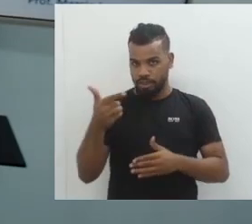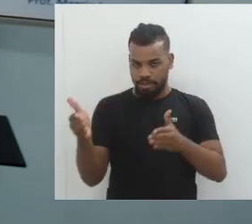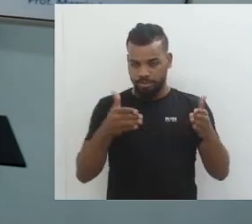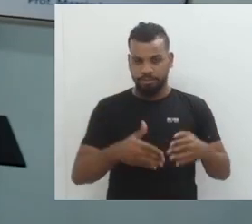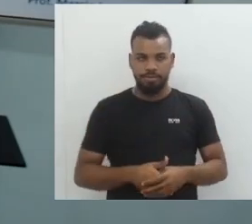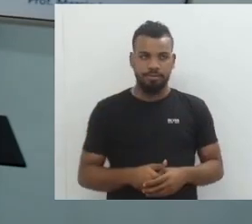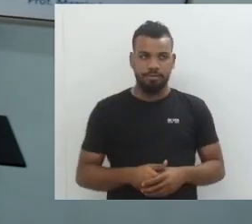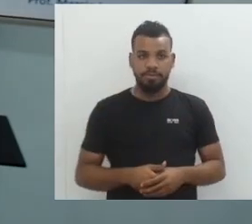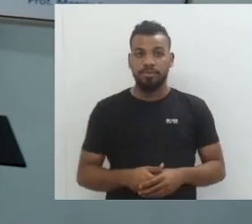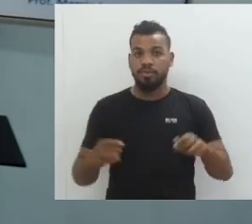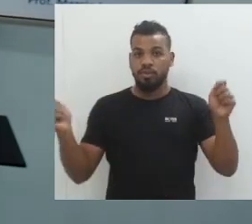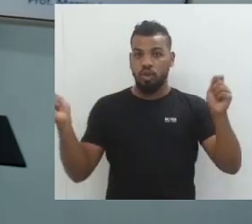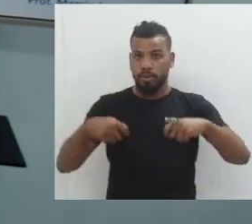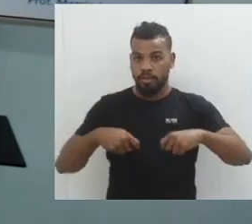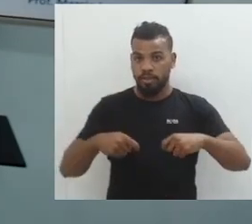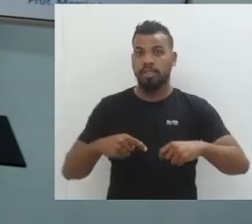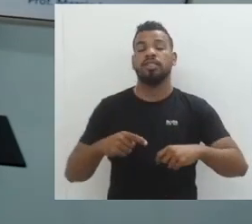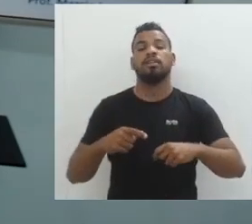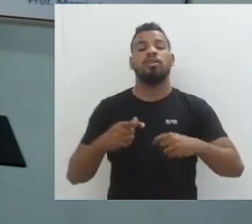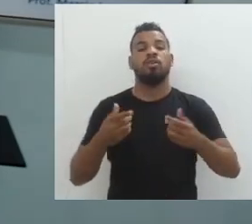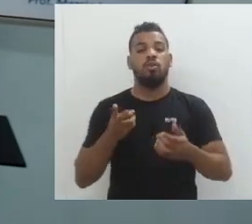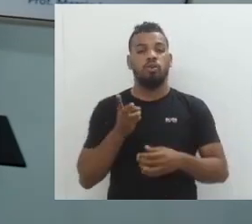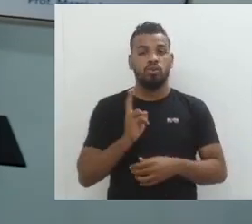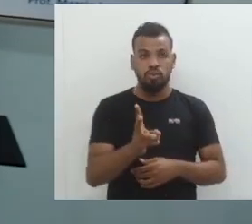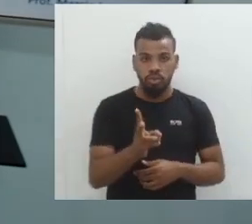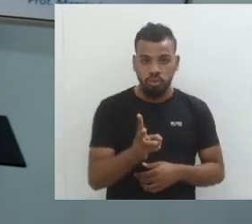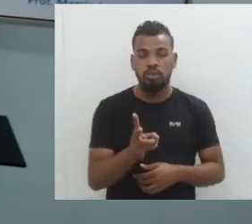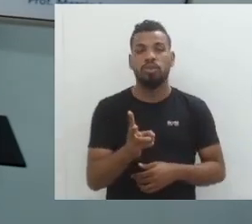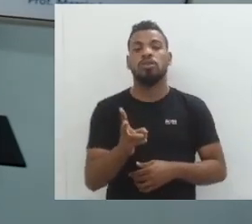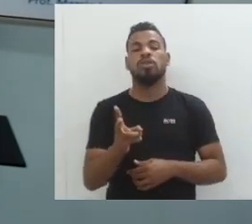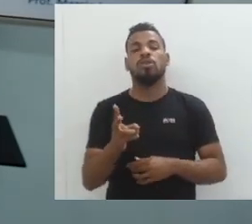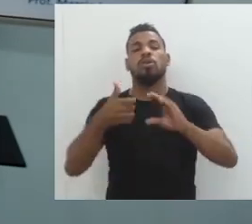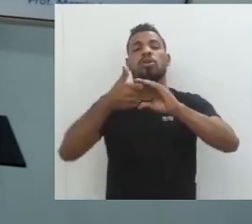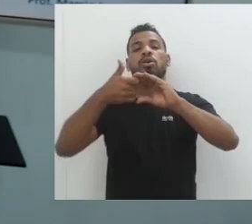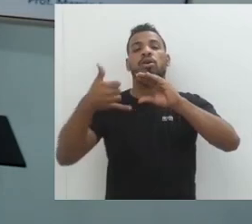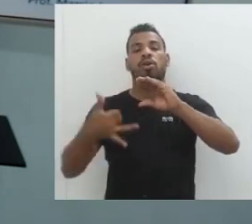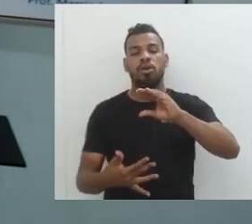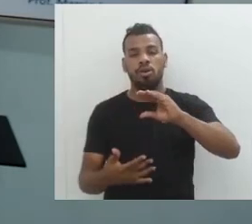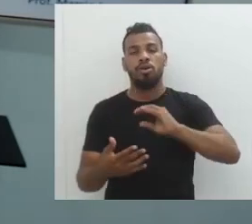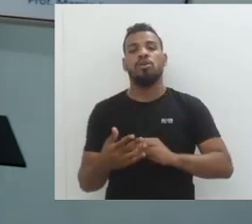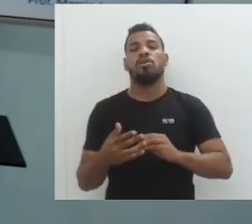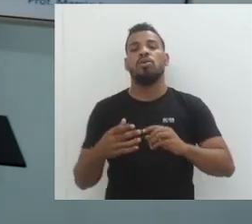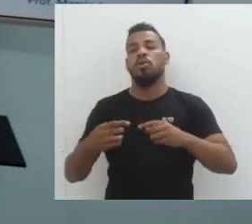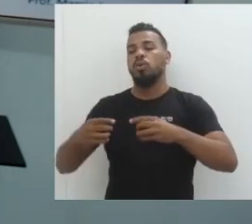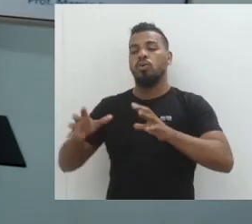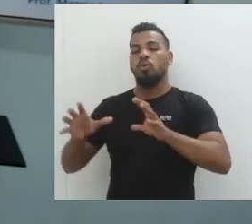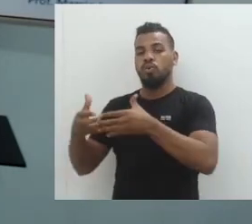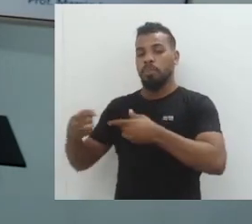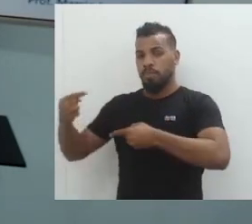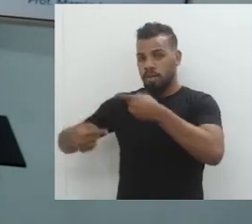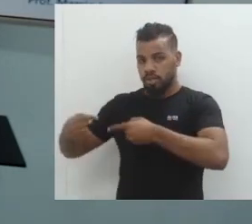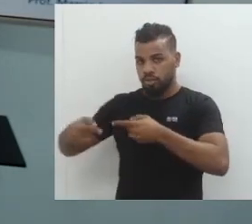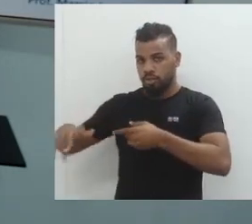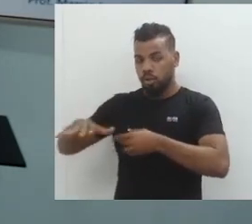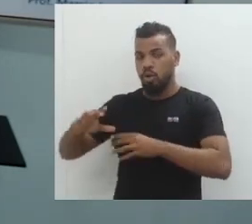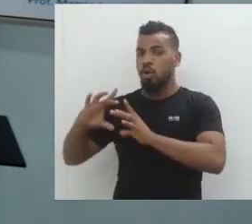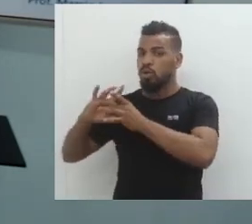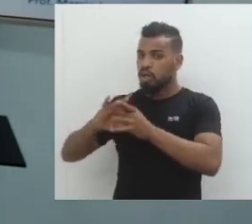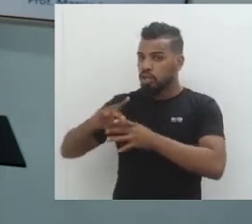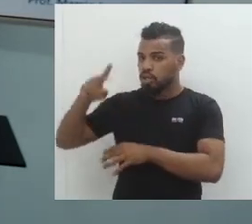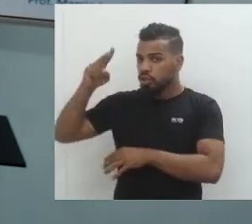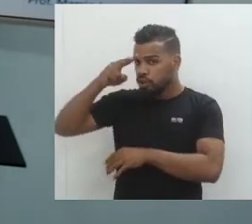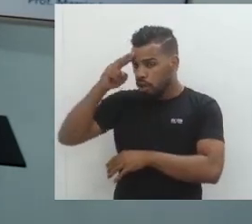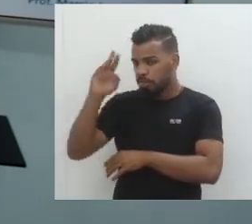competência, nós vamos continuar distinguindo o que caracteriza os regimes políticos do contexto